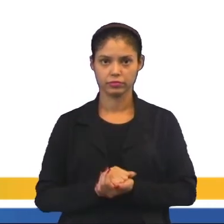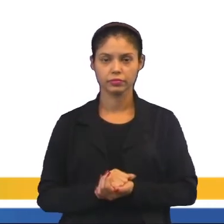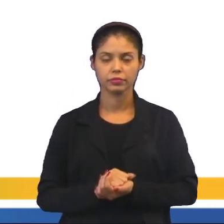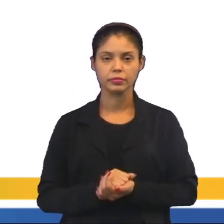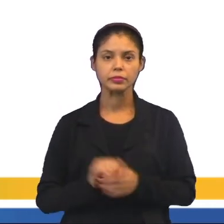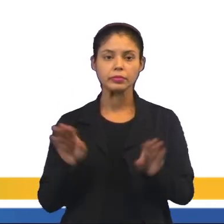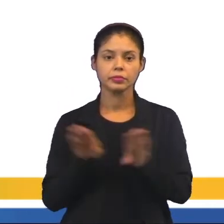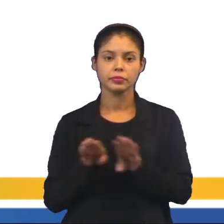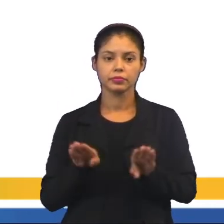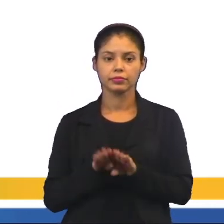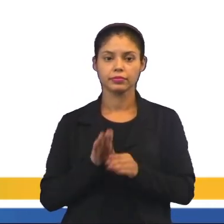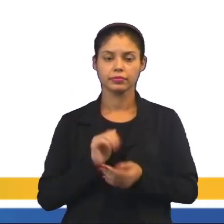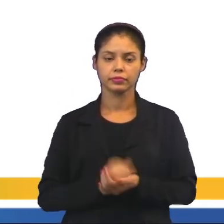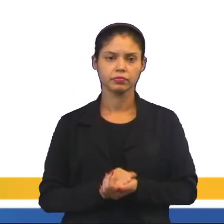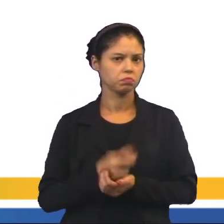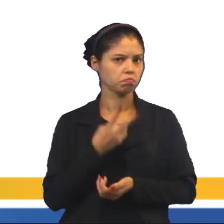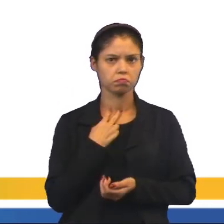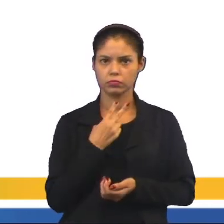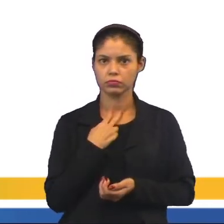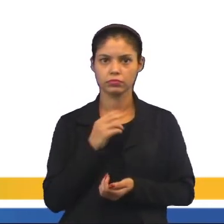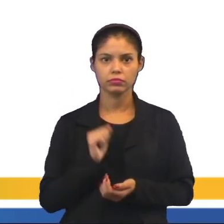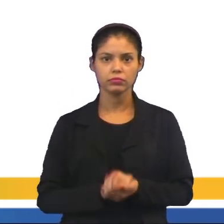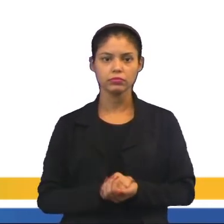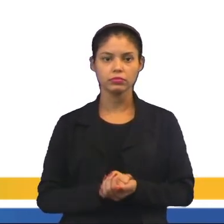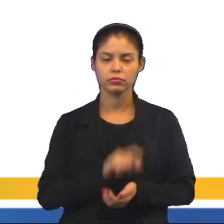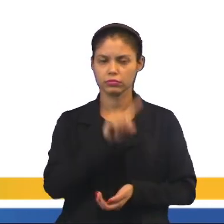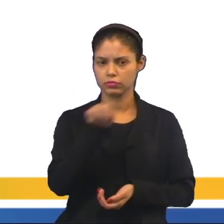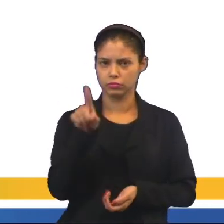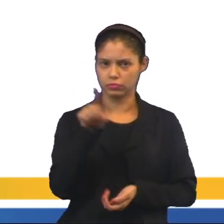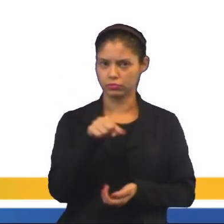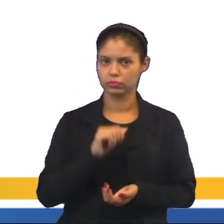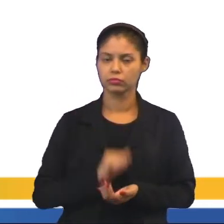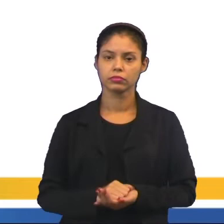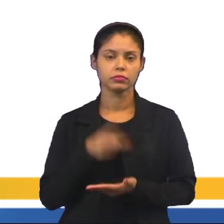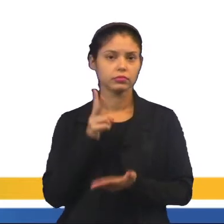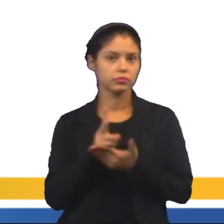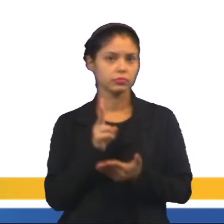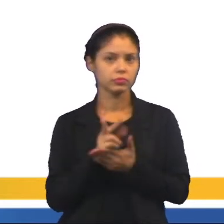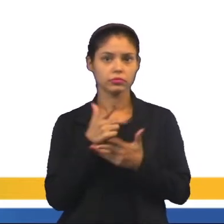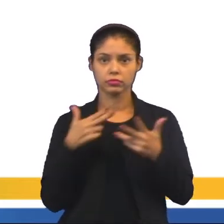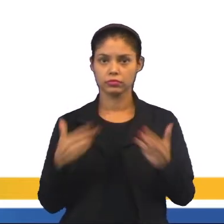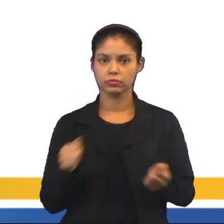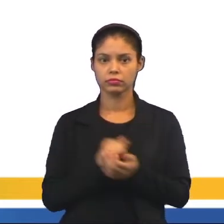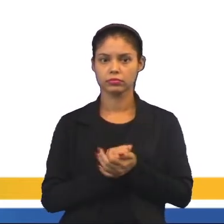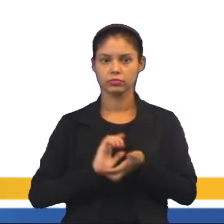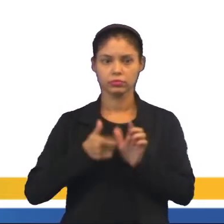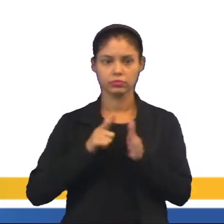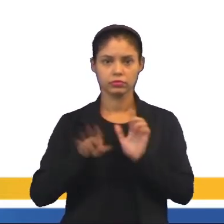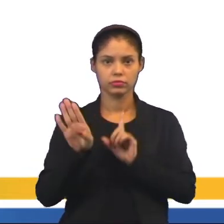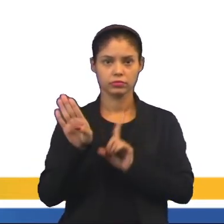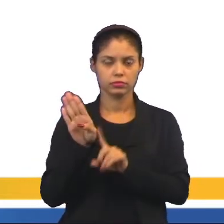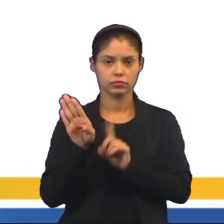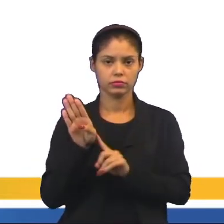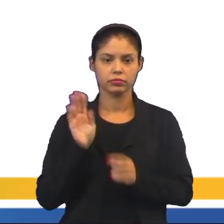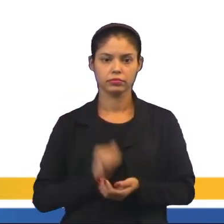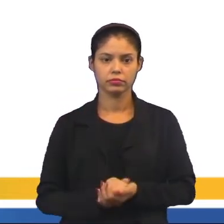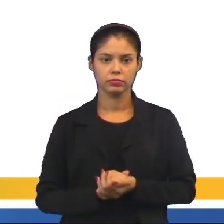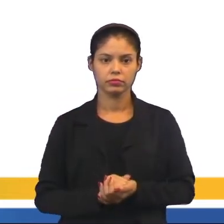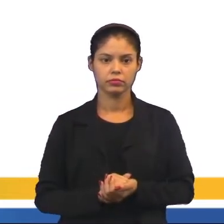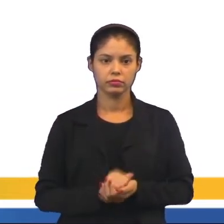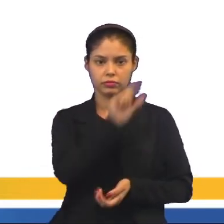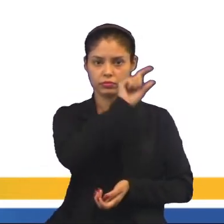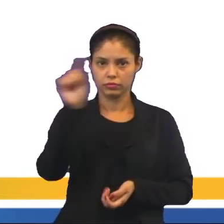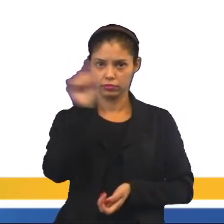mais 4 igual a 6. Não pode. Então, nesse caso aí, ele é nulo. A mesma coisa vai para a letra B, olha. Tanto coluna